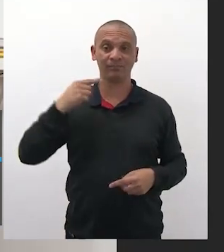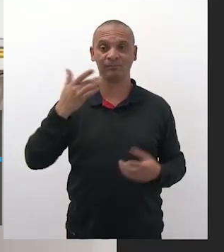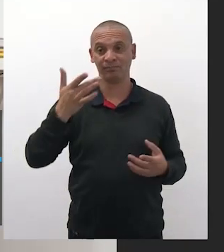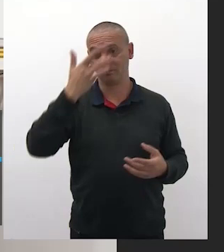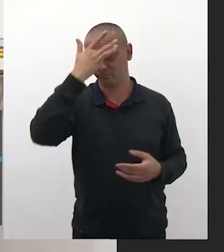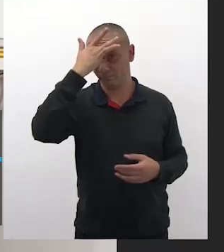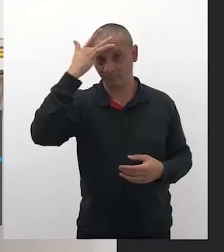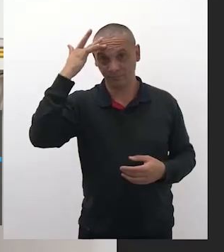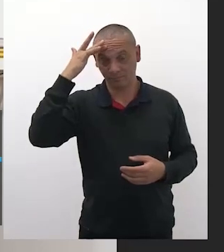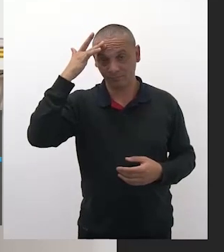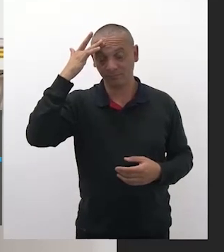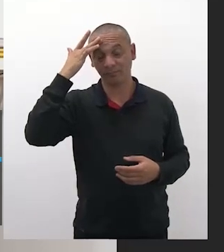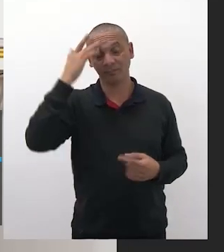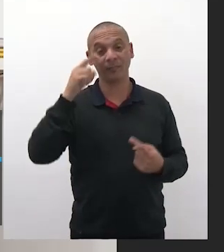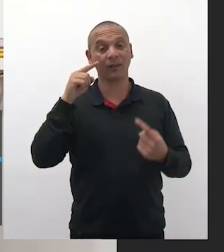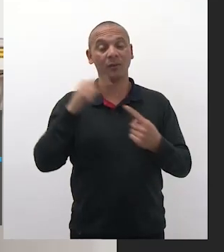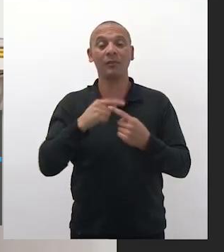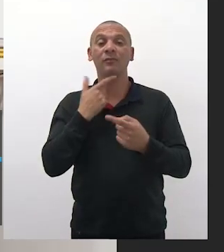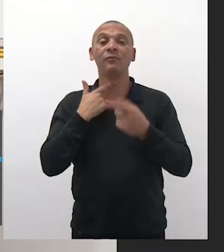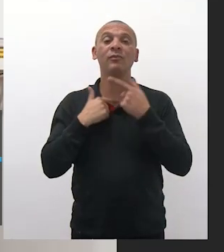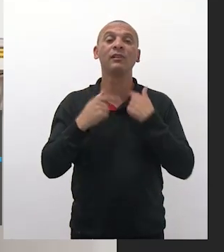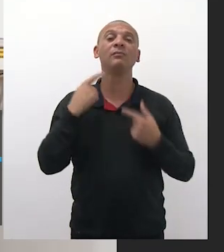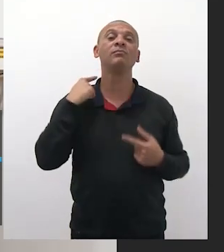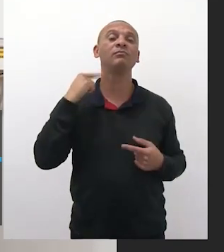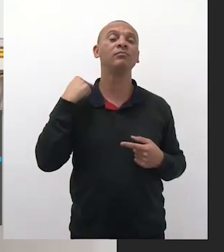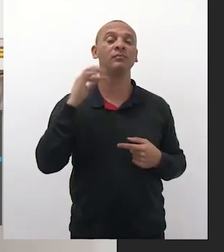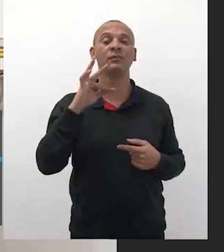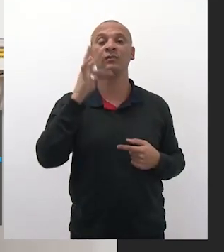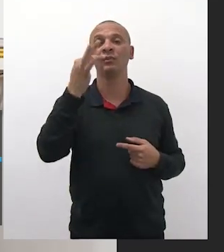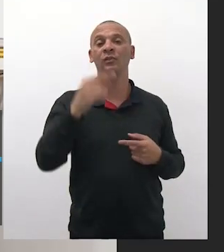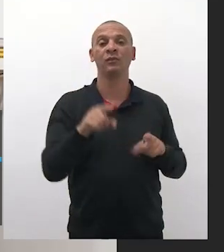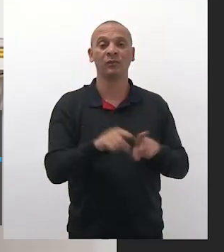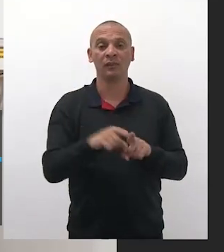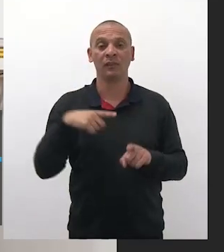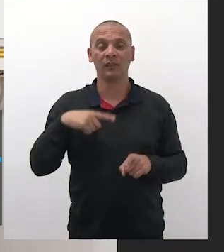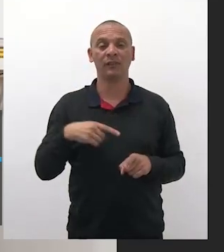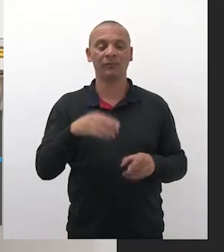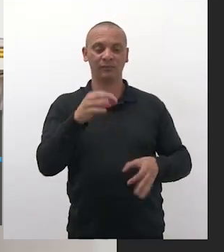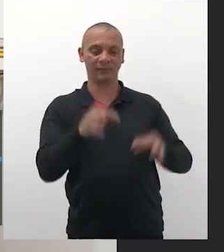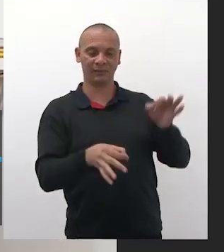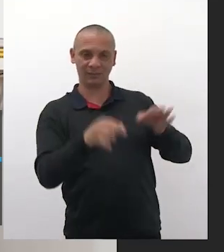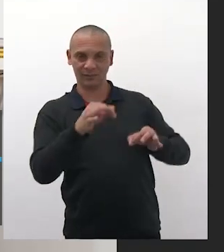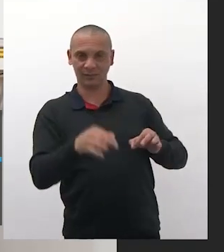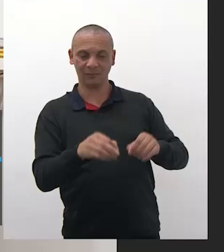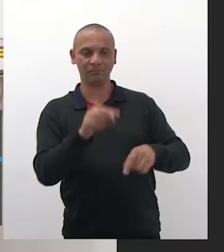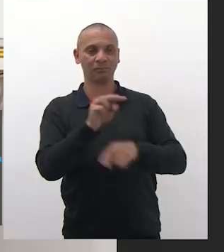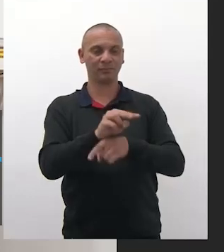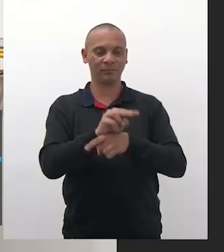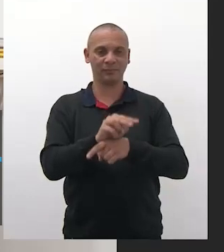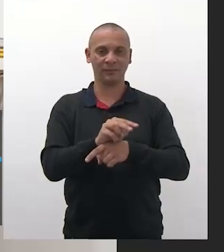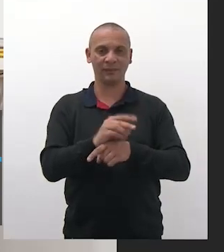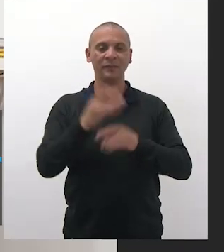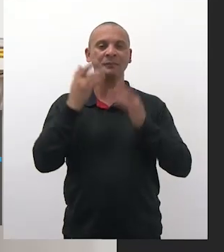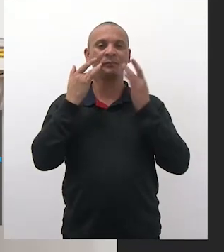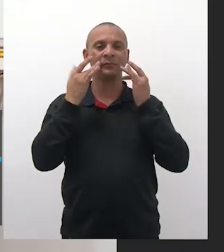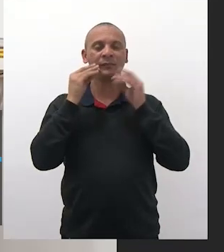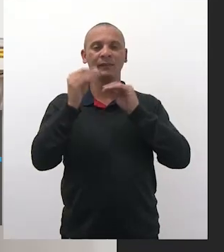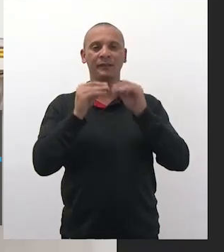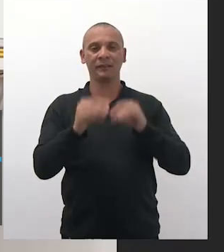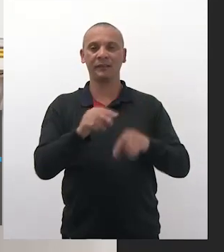eletiva, né, com assuntos aí de direito, fizemos um tribunal e defendemos a